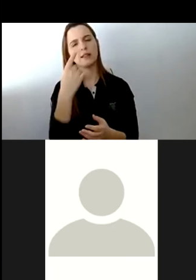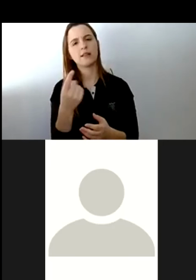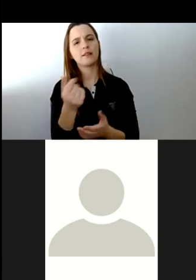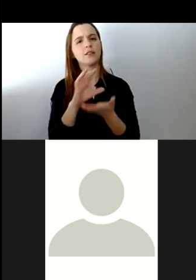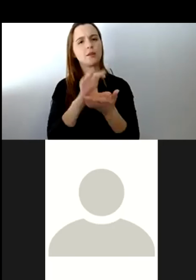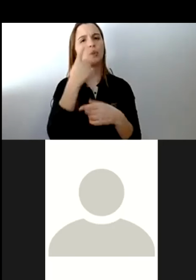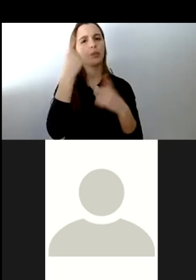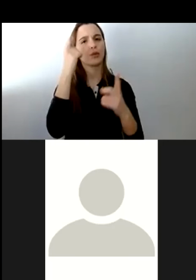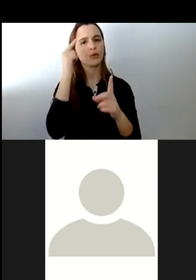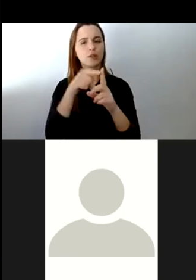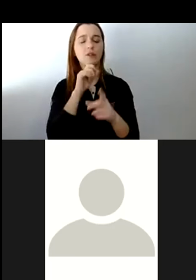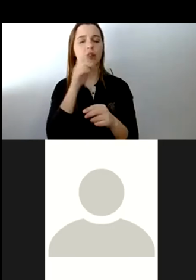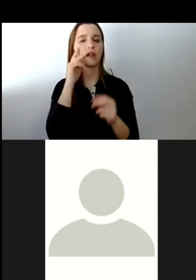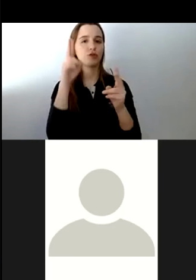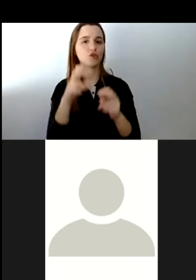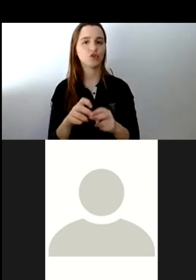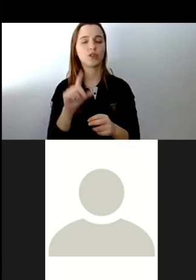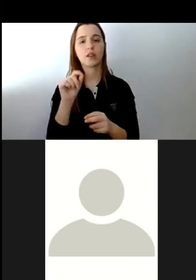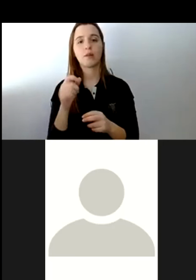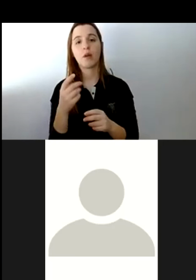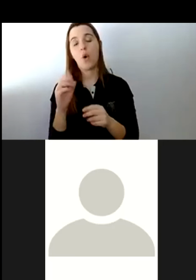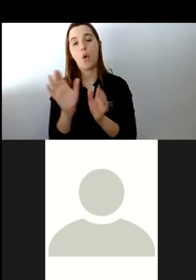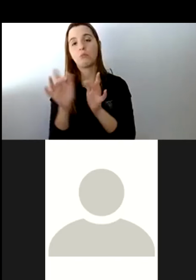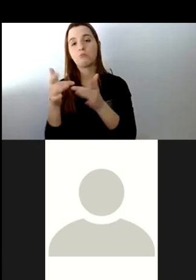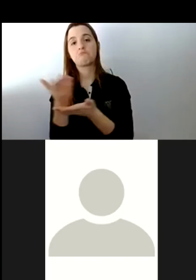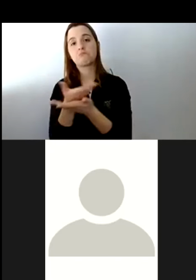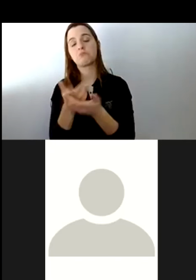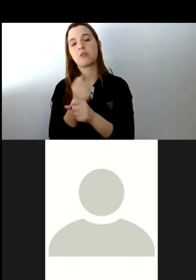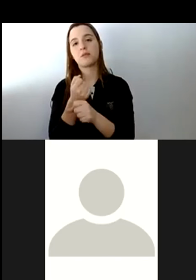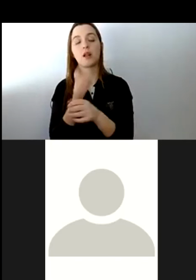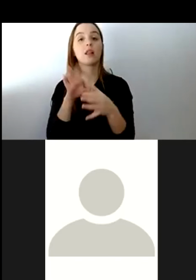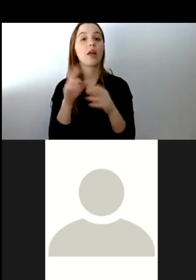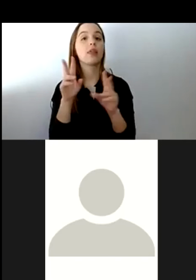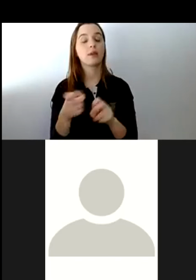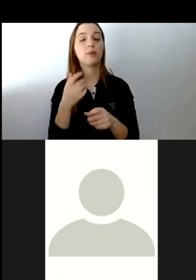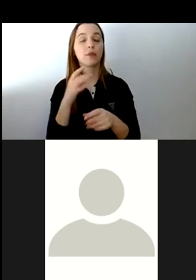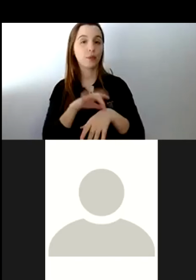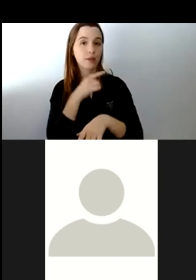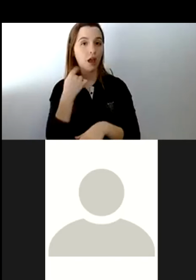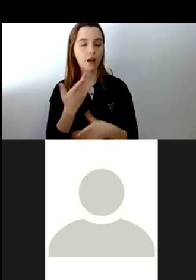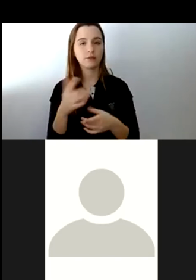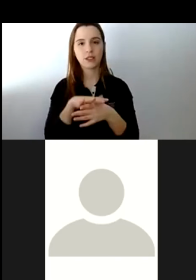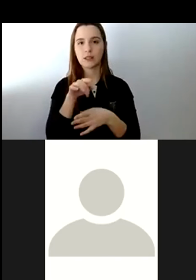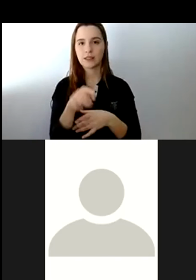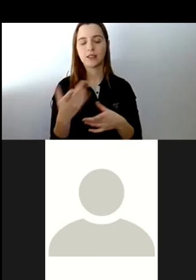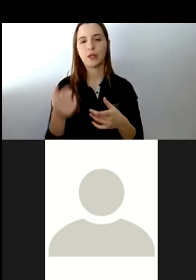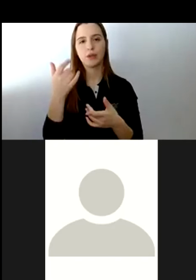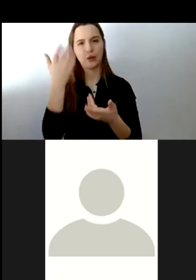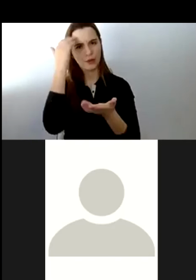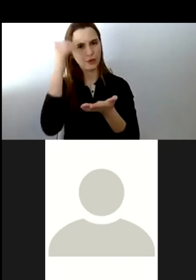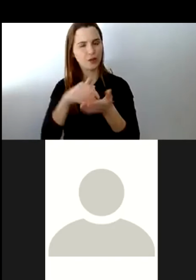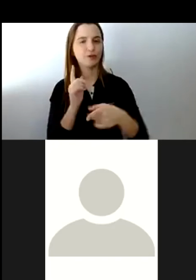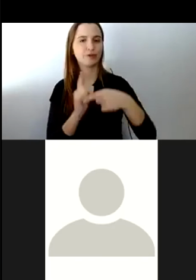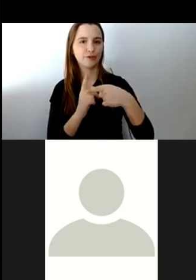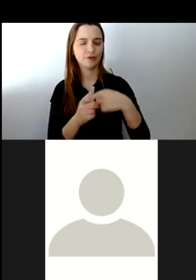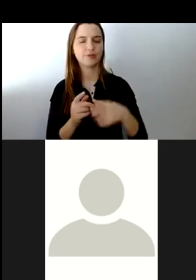para iniciativas de investigação e ou networking em doenças raras. E neste caso os resultados foram bastante mais